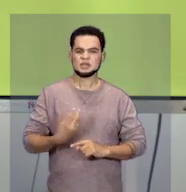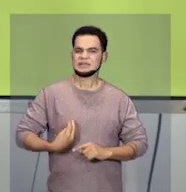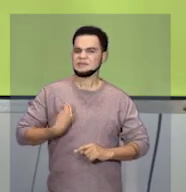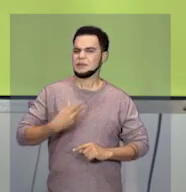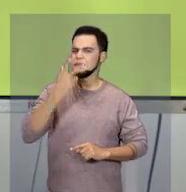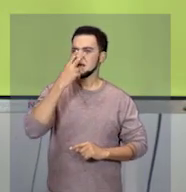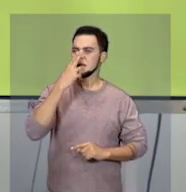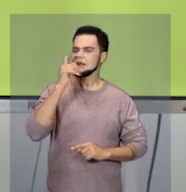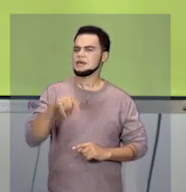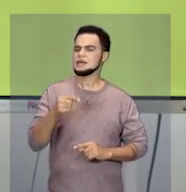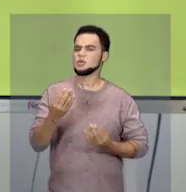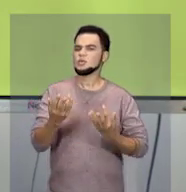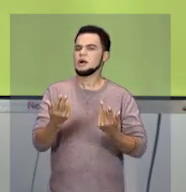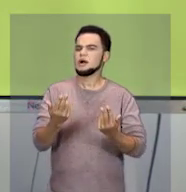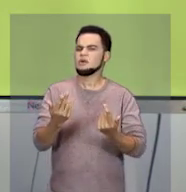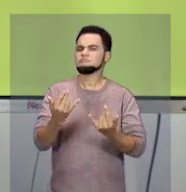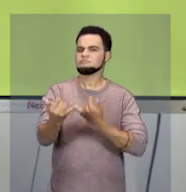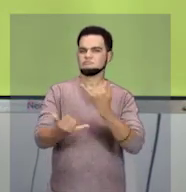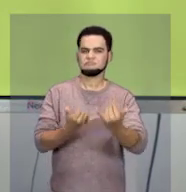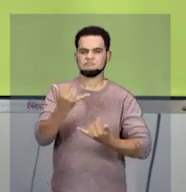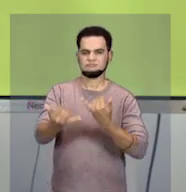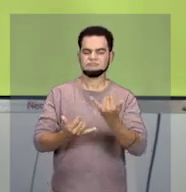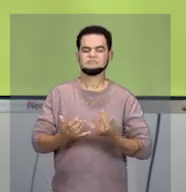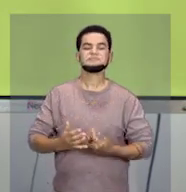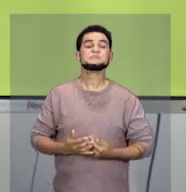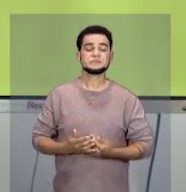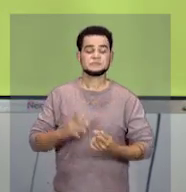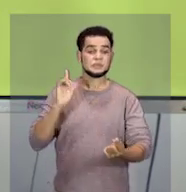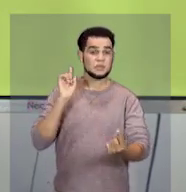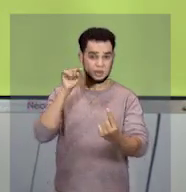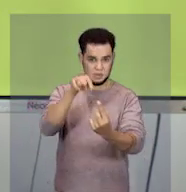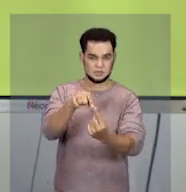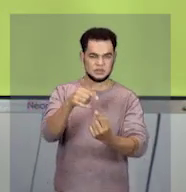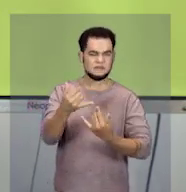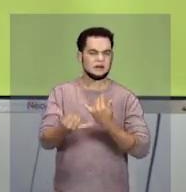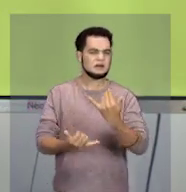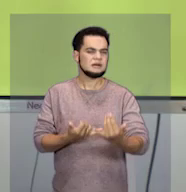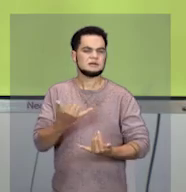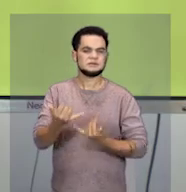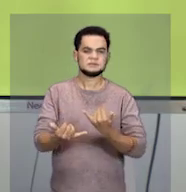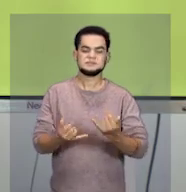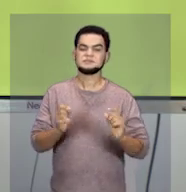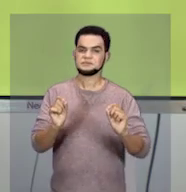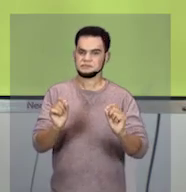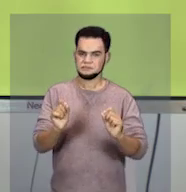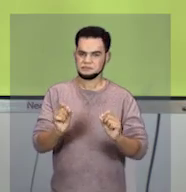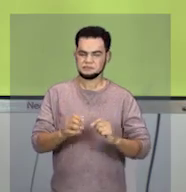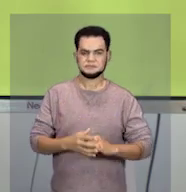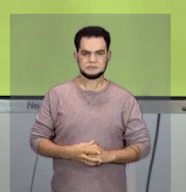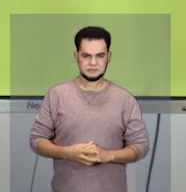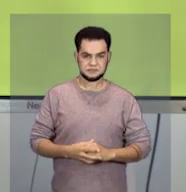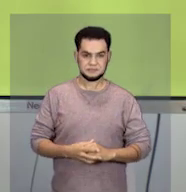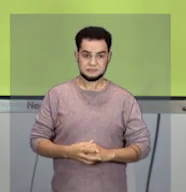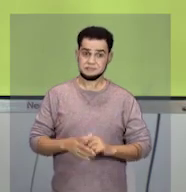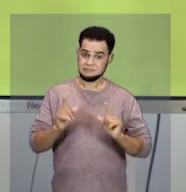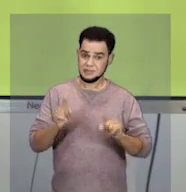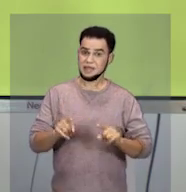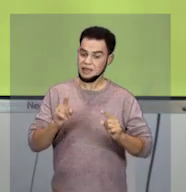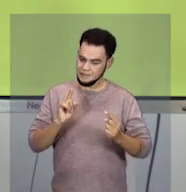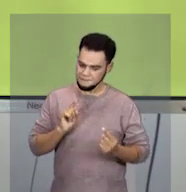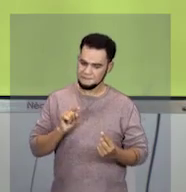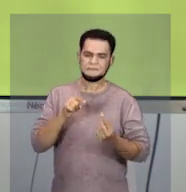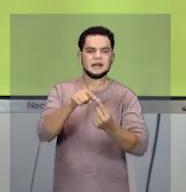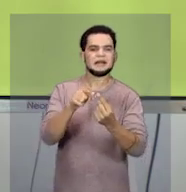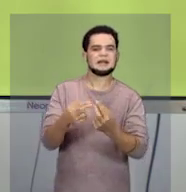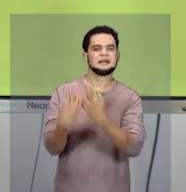jogo, ok? E o objetivo desse jogo é cumprir os deveres.